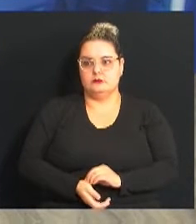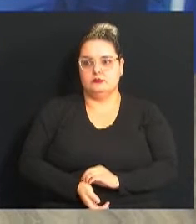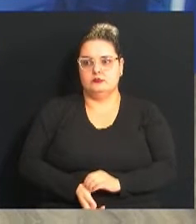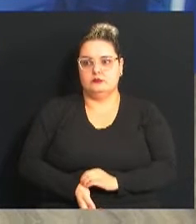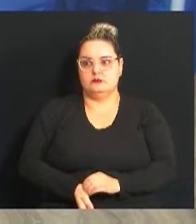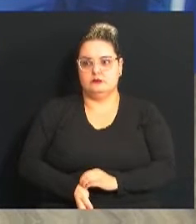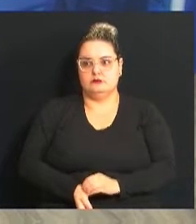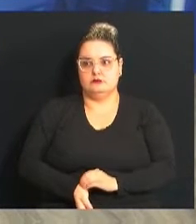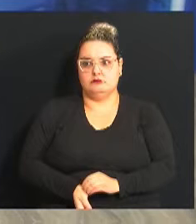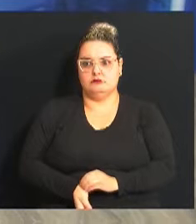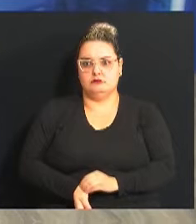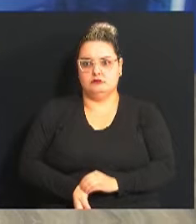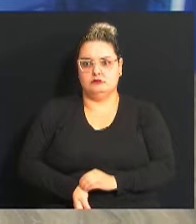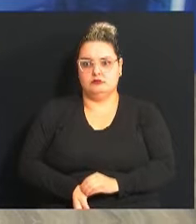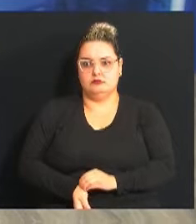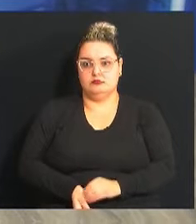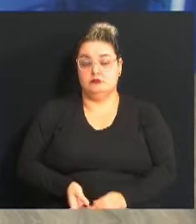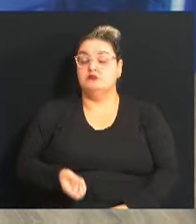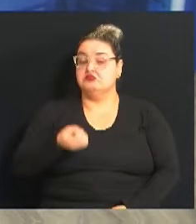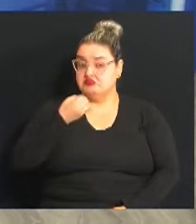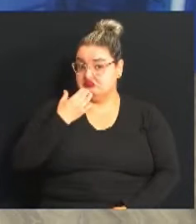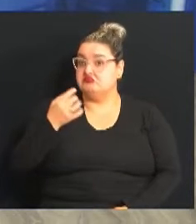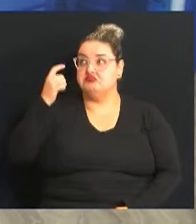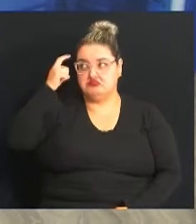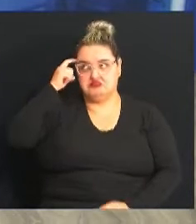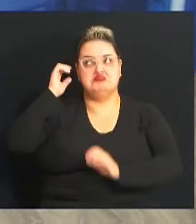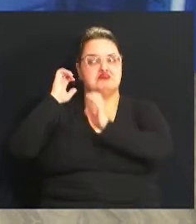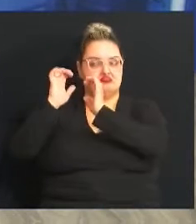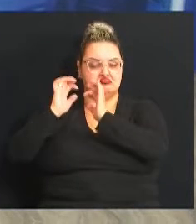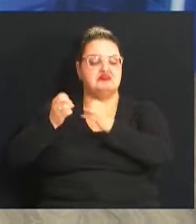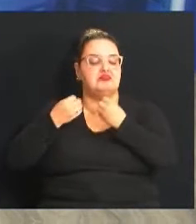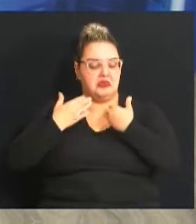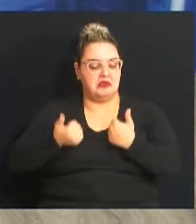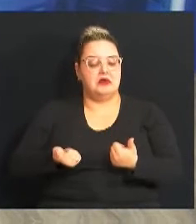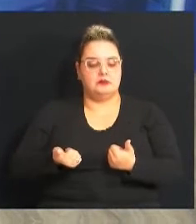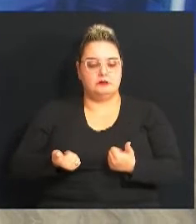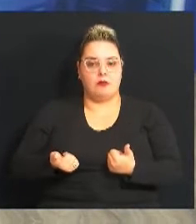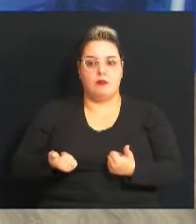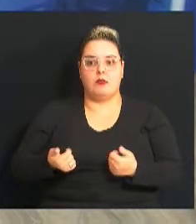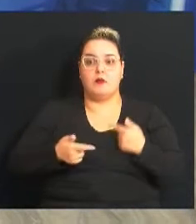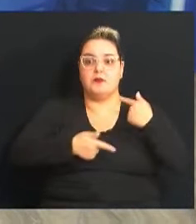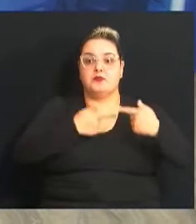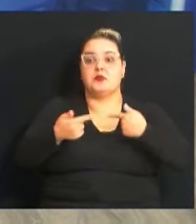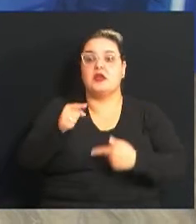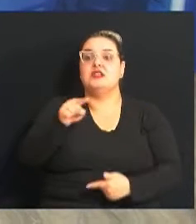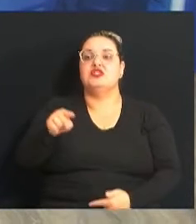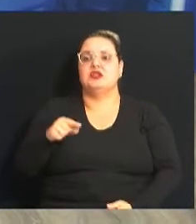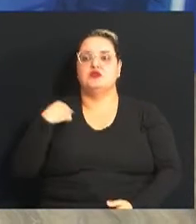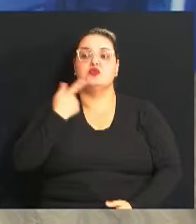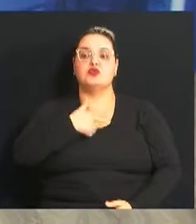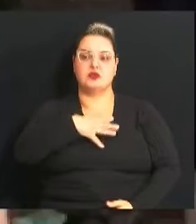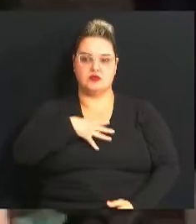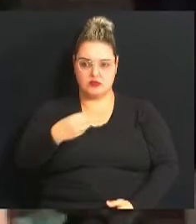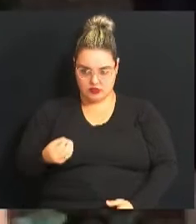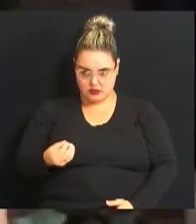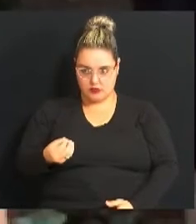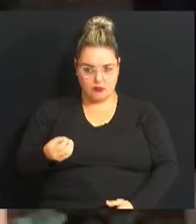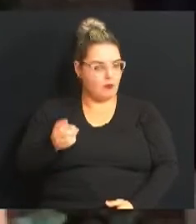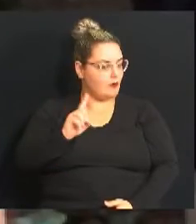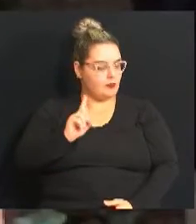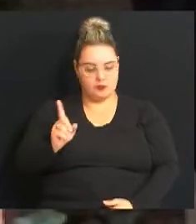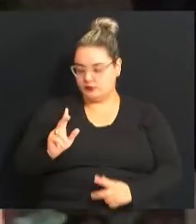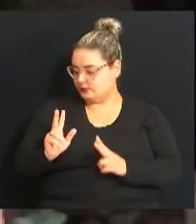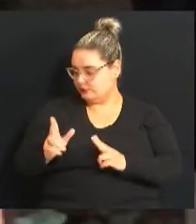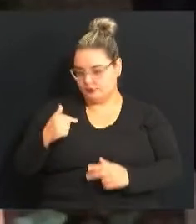Muito boas as reflexões. A geração Z, né, os nossos filhos não são como nós, né?